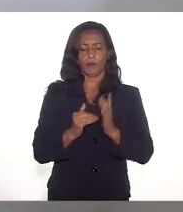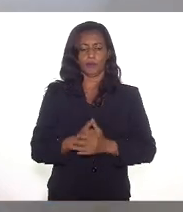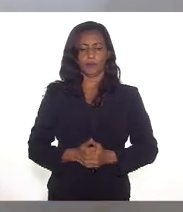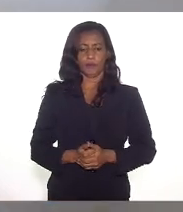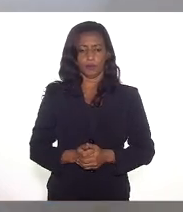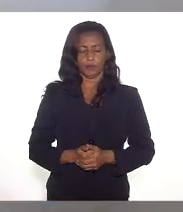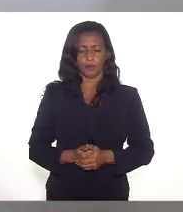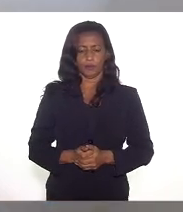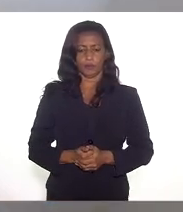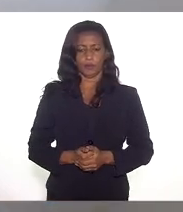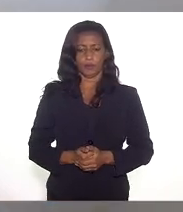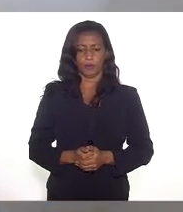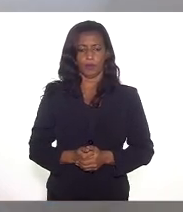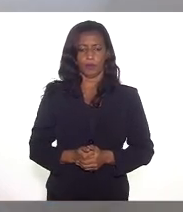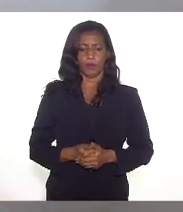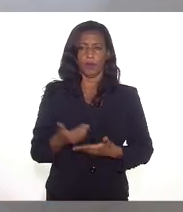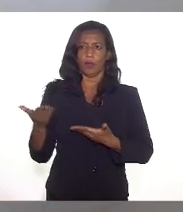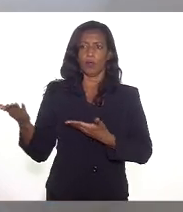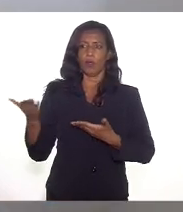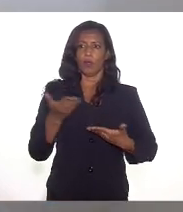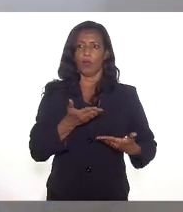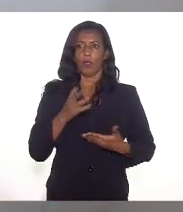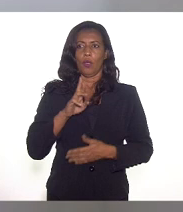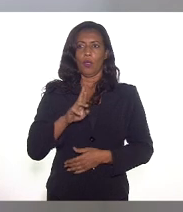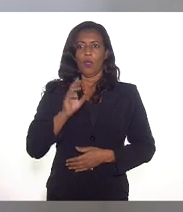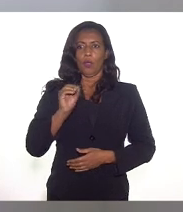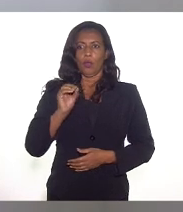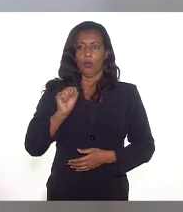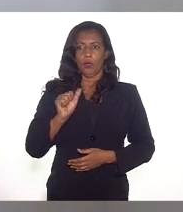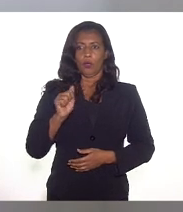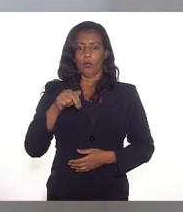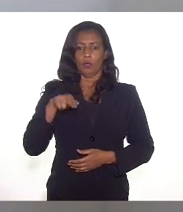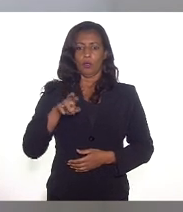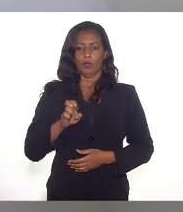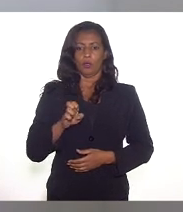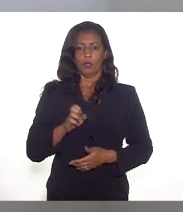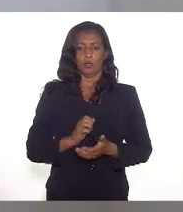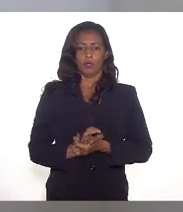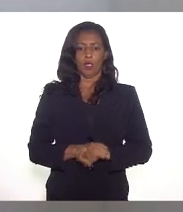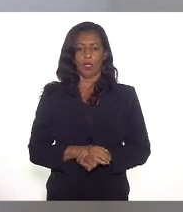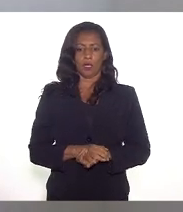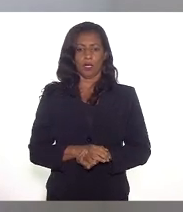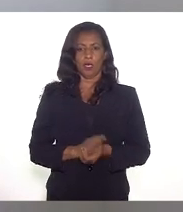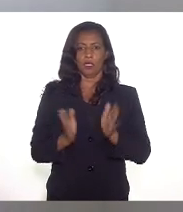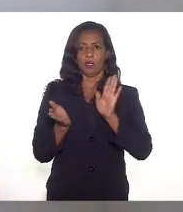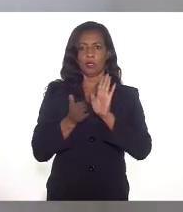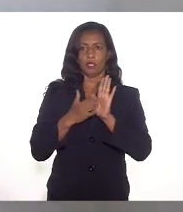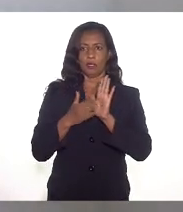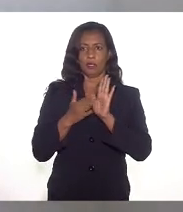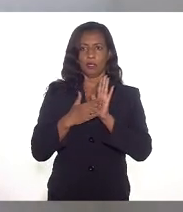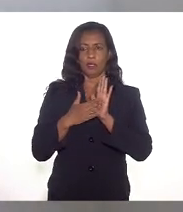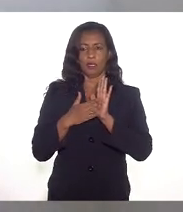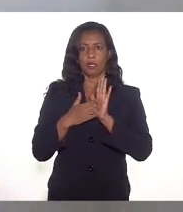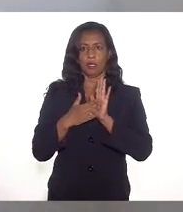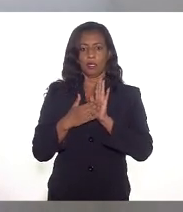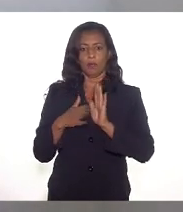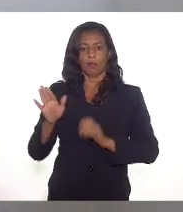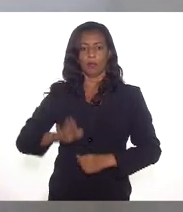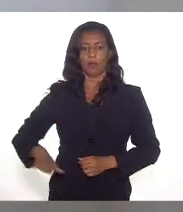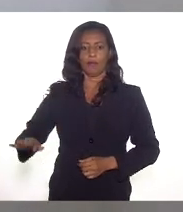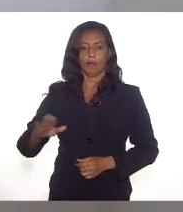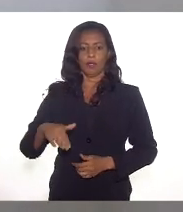Vossa Excelência. Convida a deputada Rosane Félix para emitir parecer pela Comissão de Assuntos da Criança, do Adolescente e do